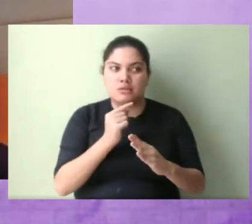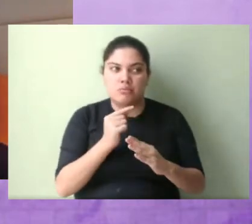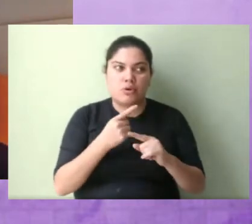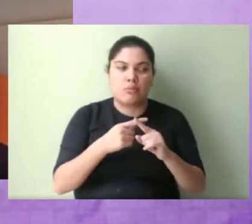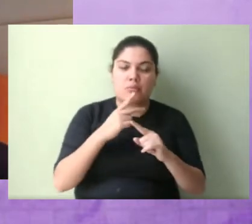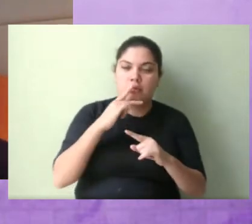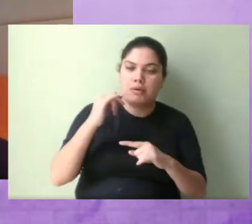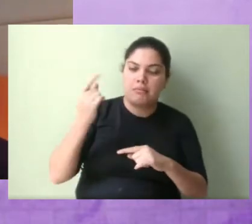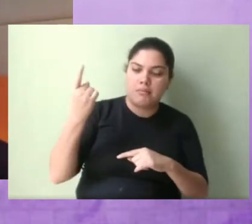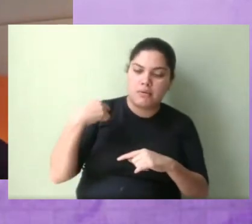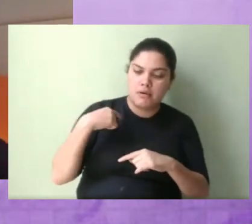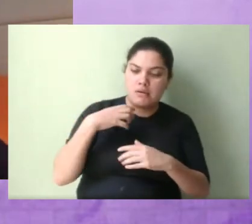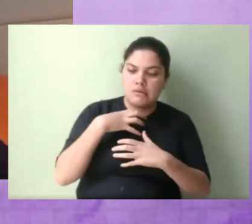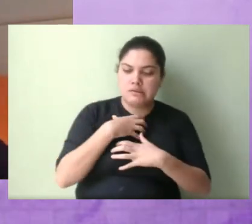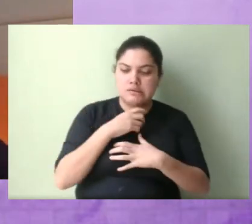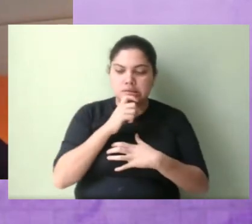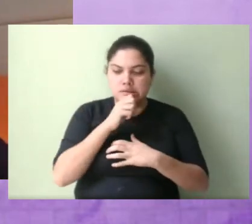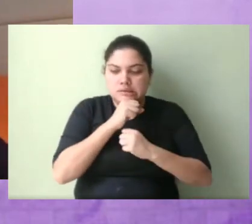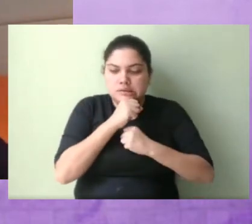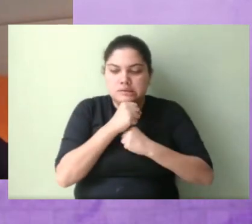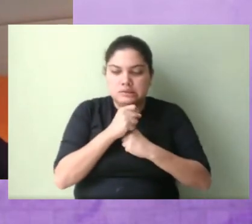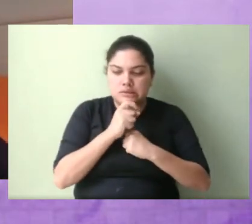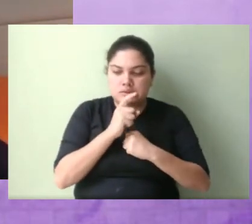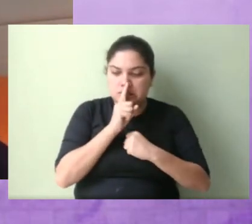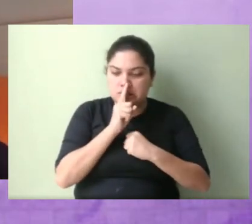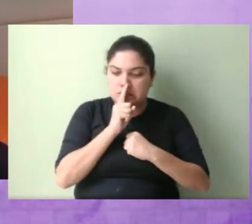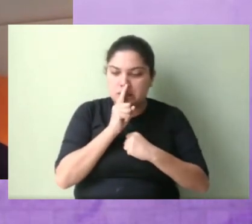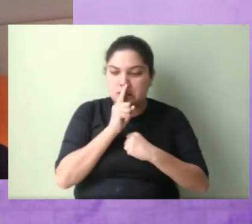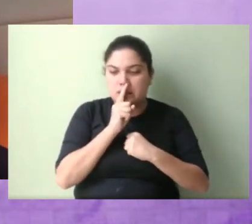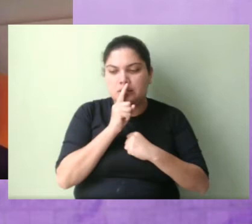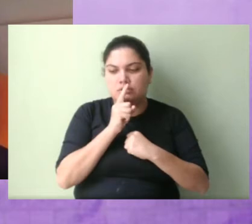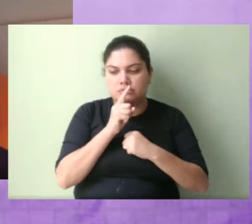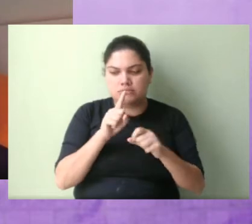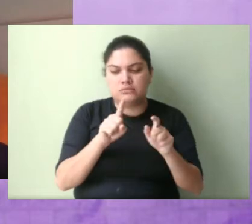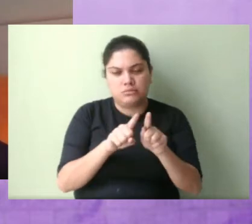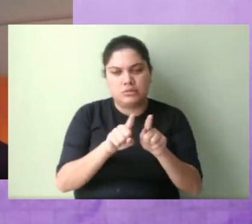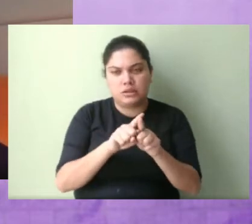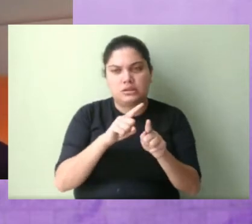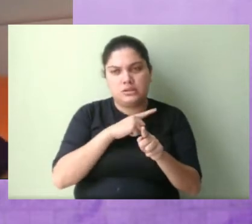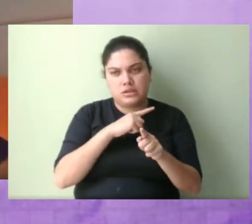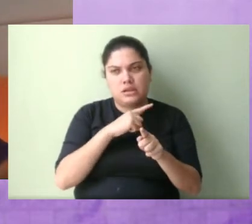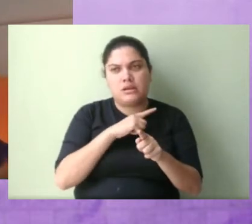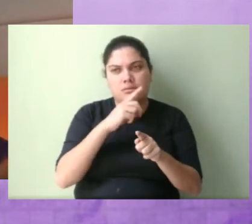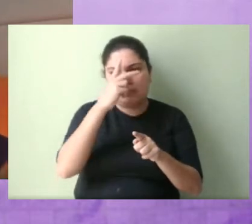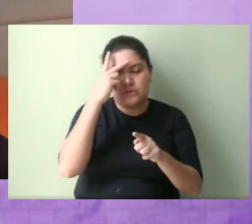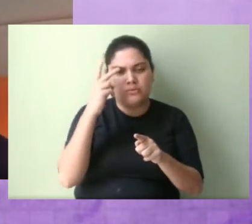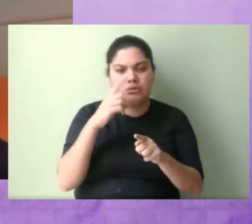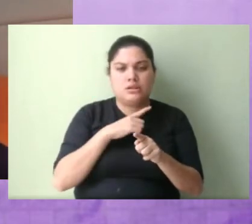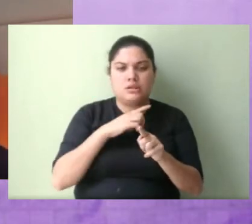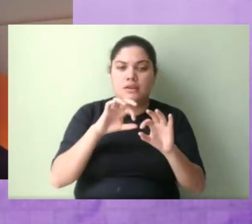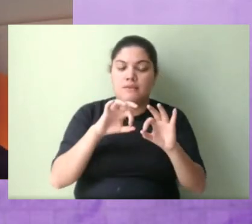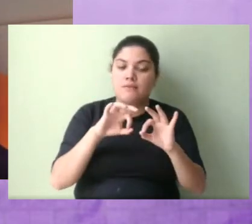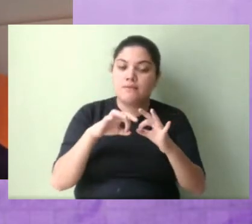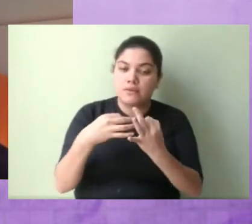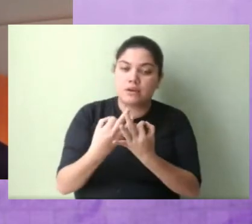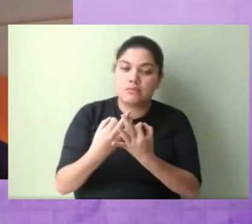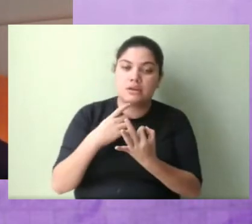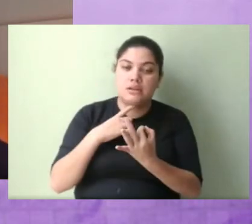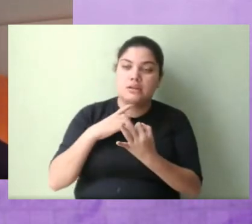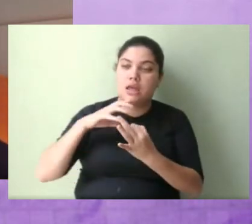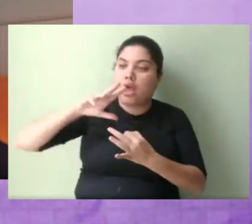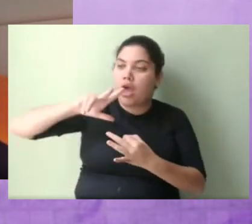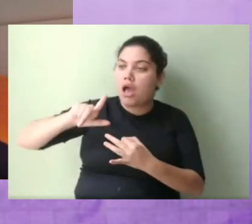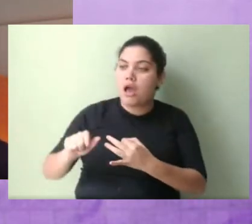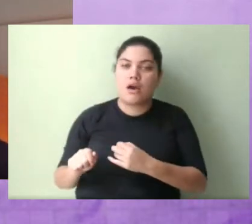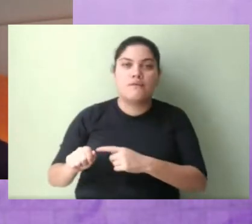minha casa, que eu acho que eu não posso falar, porque na minha casa a gente conversa pouco, porque o meu pai é que manda, porque eu fico mais em silêncio. Nós